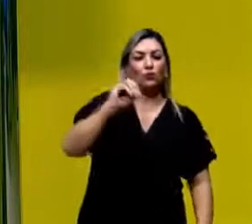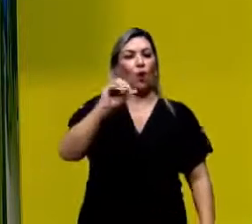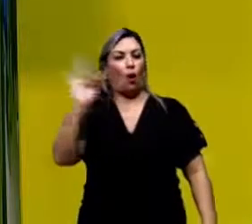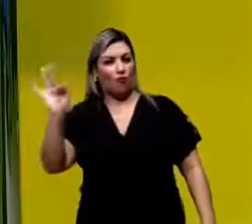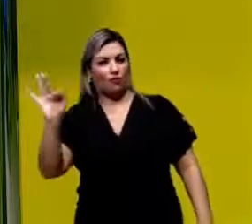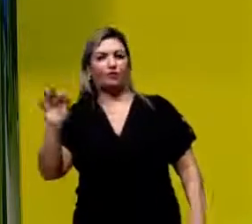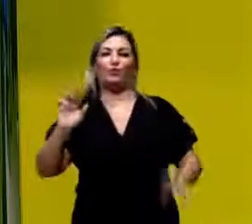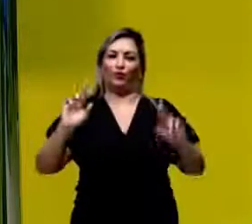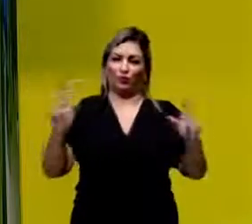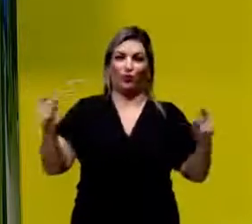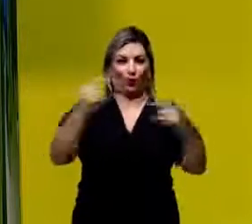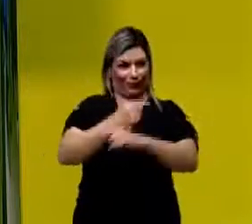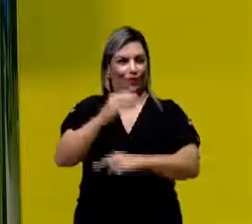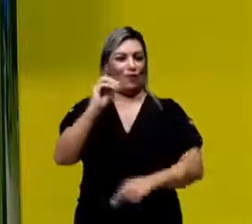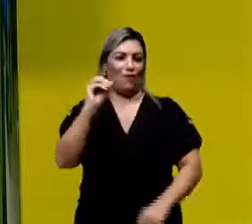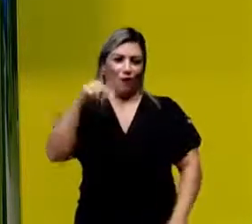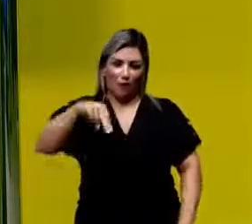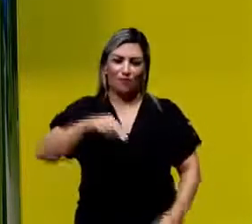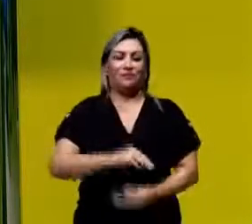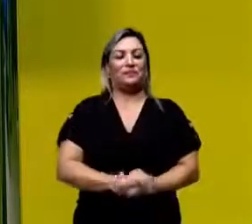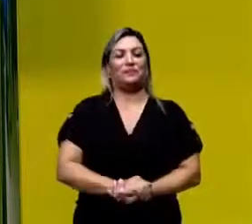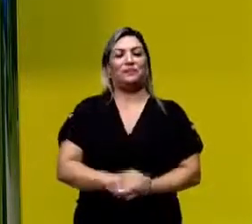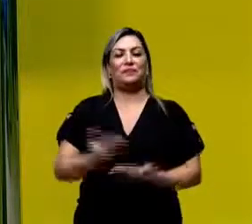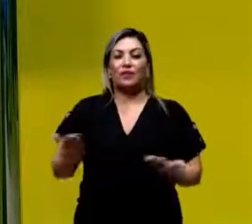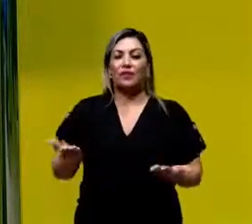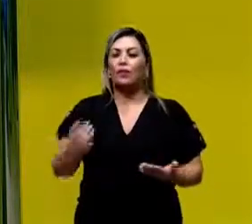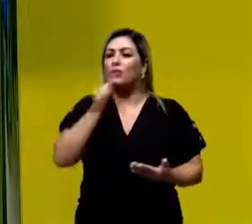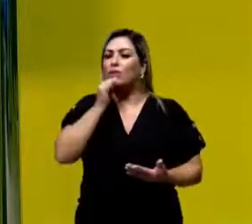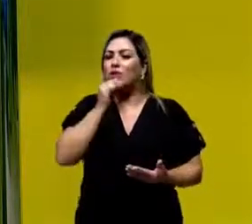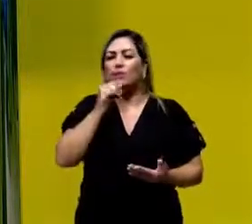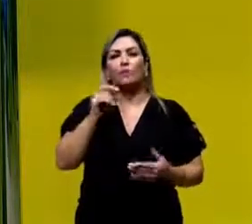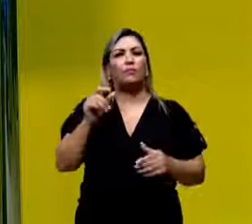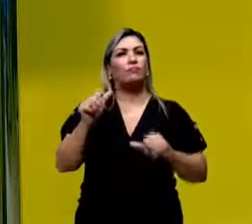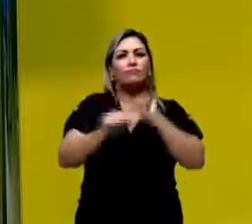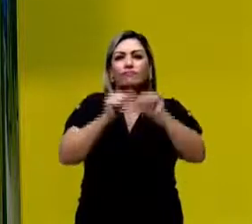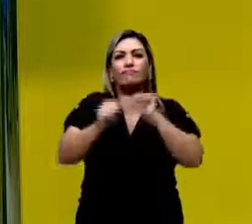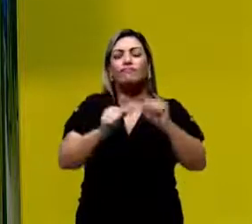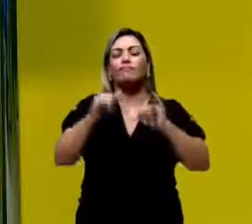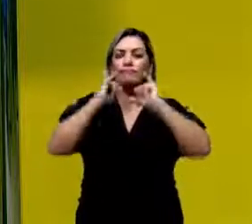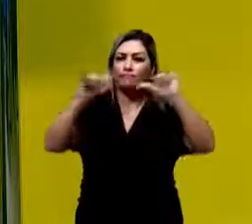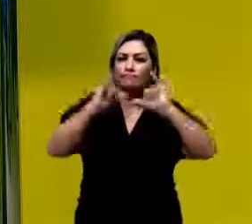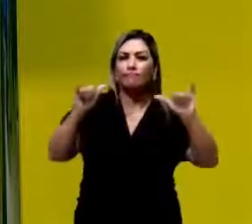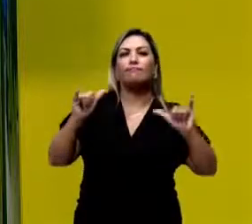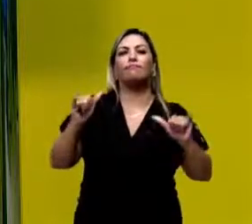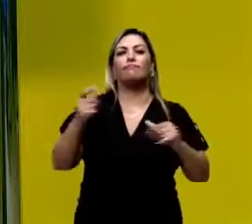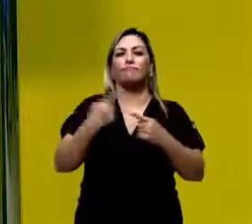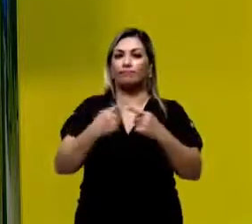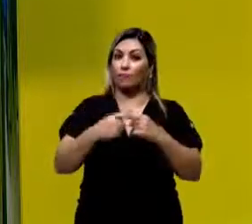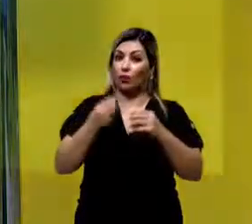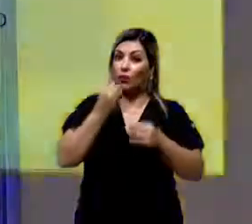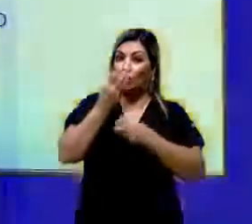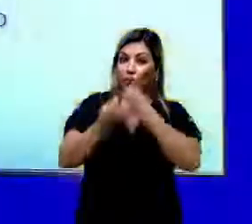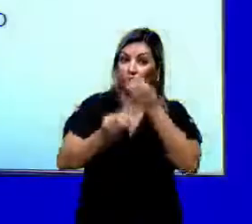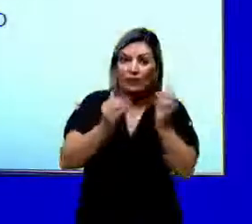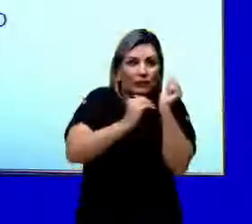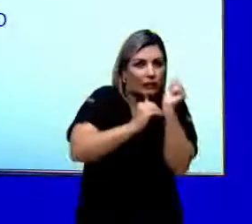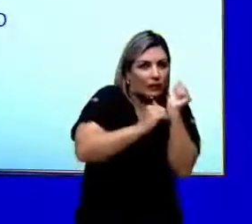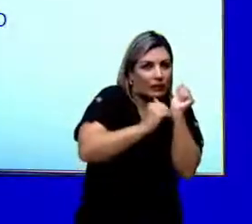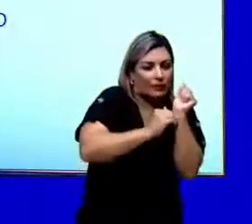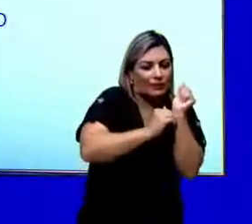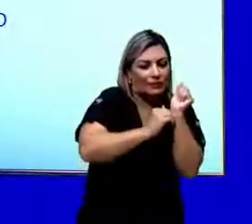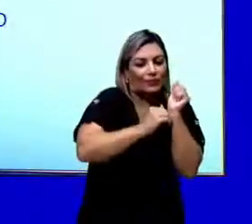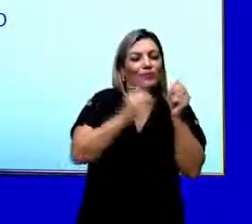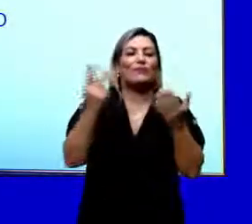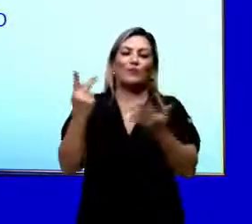tá algo que não deveria ter virado notícia porque foi contado de maneira secreta